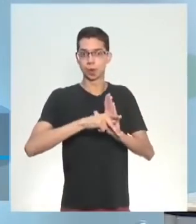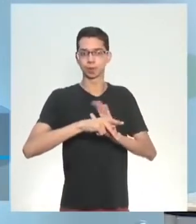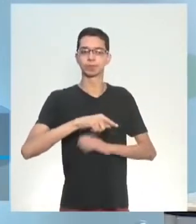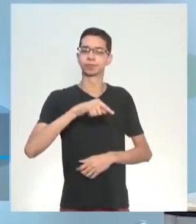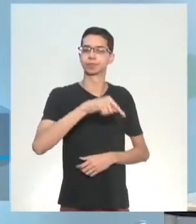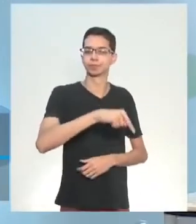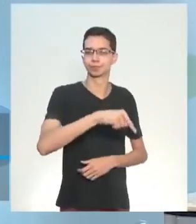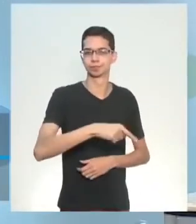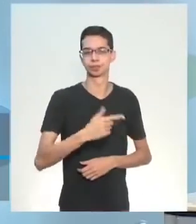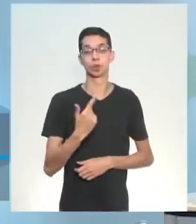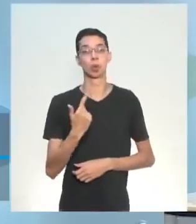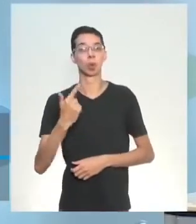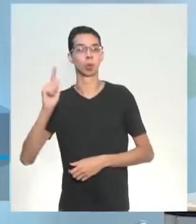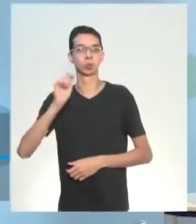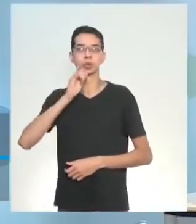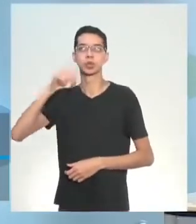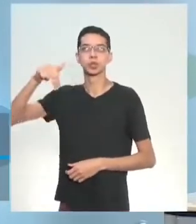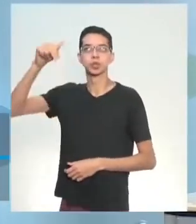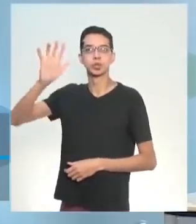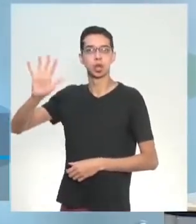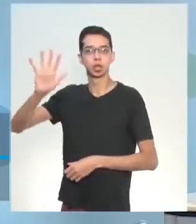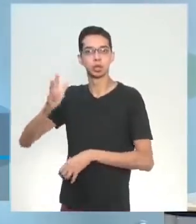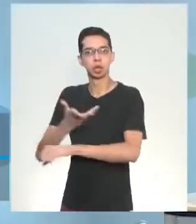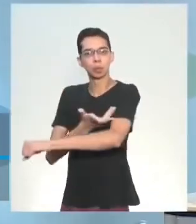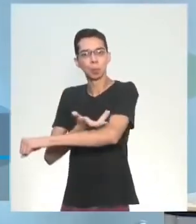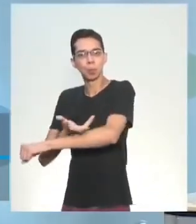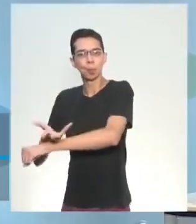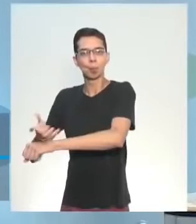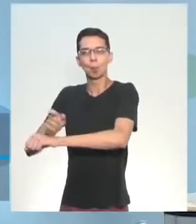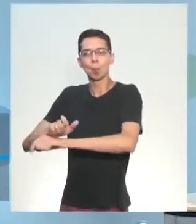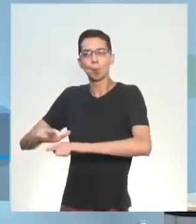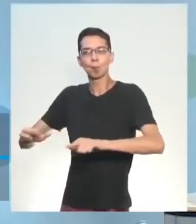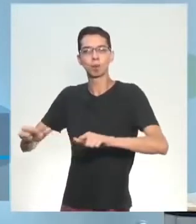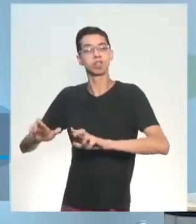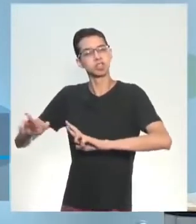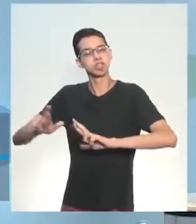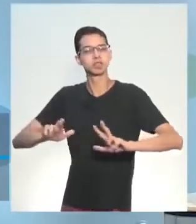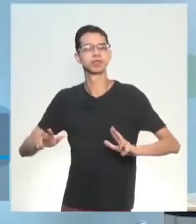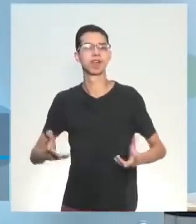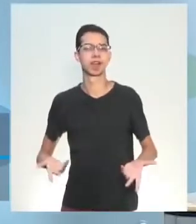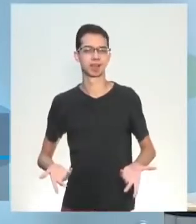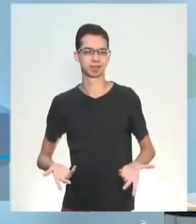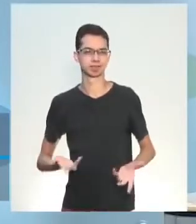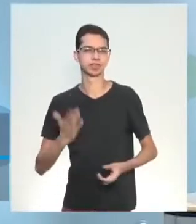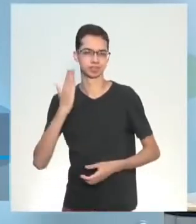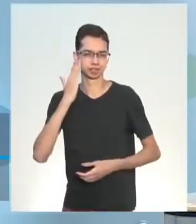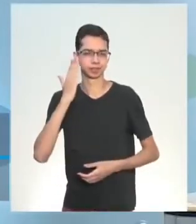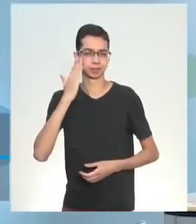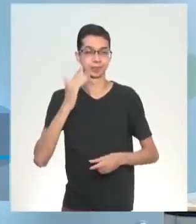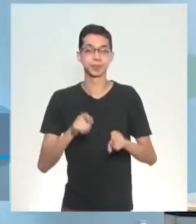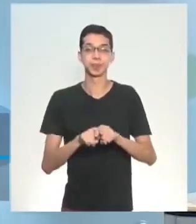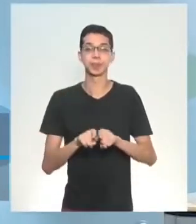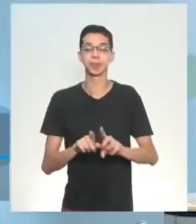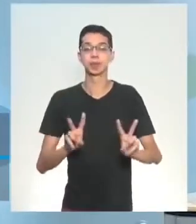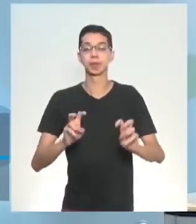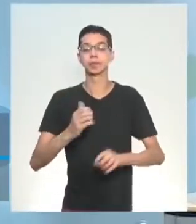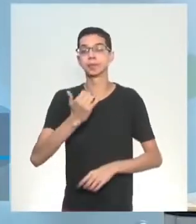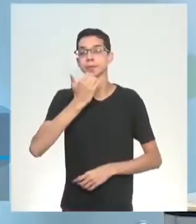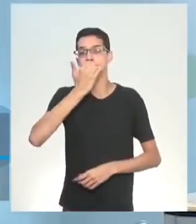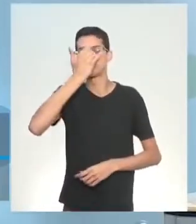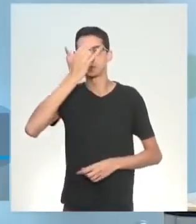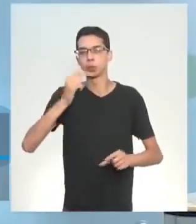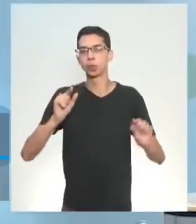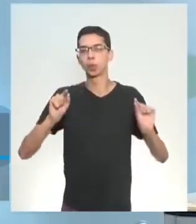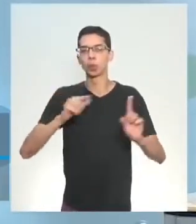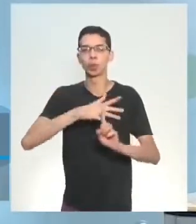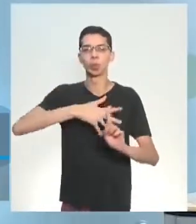um ecossistema, o que é bioma. A gente vai discutir também a questão do impacto ambiental, né, que está aí na apostila, a gente vai discutir bastante sobre isso. É que a